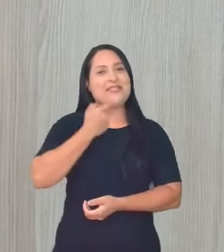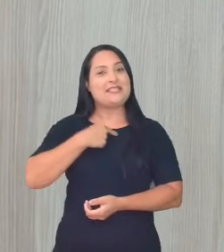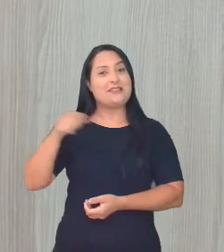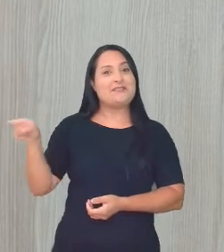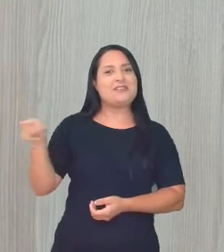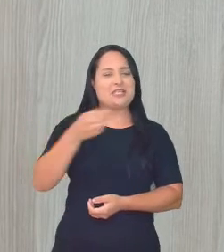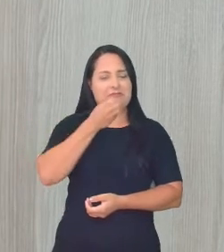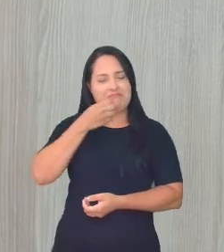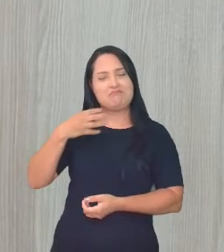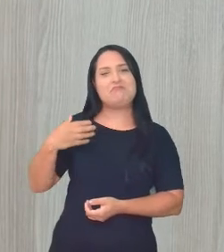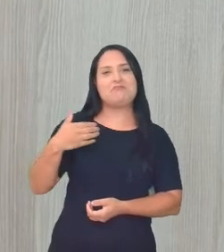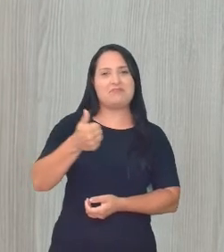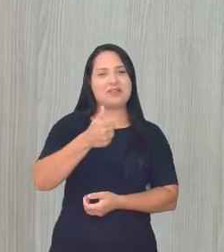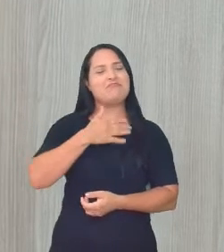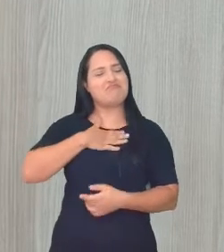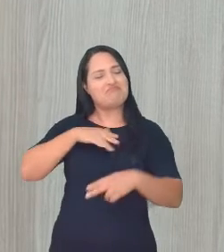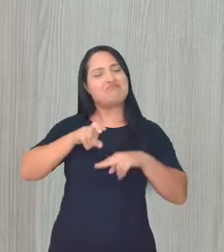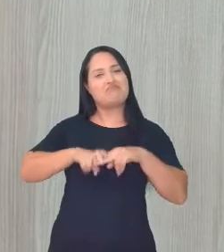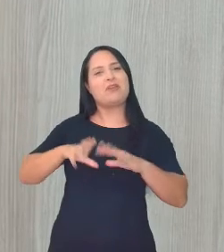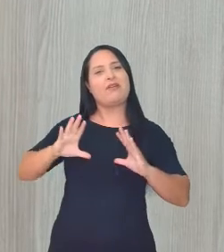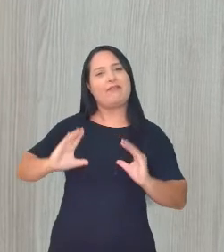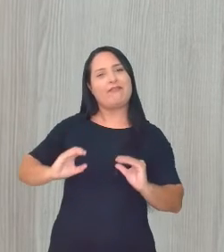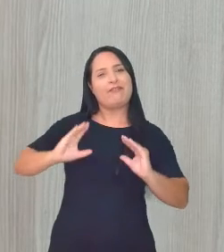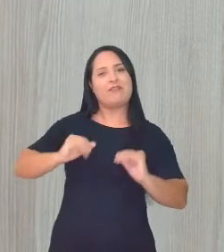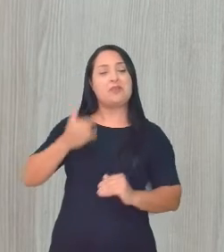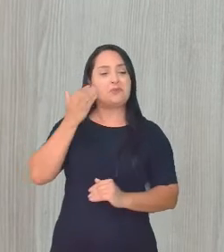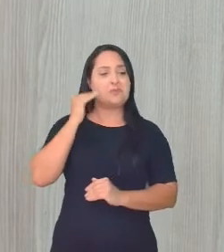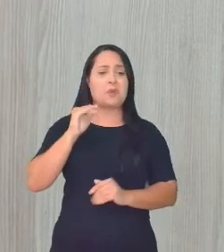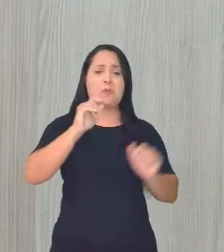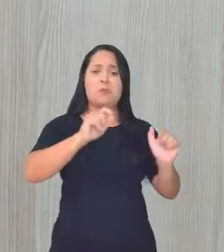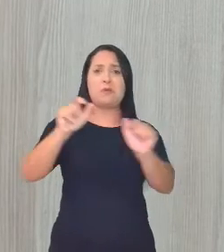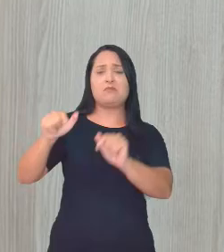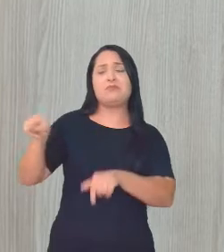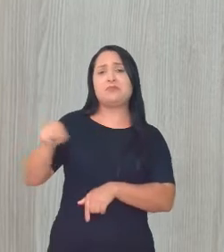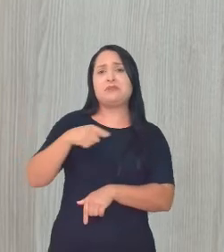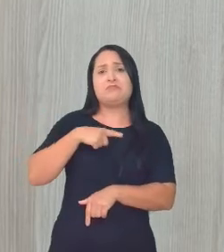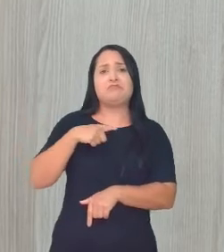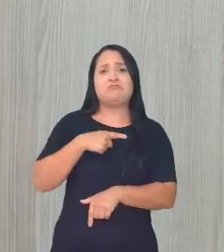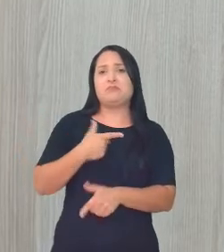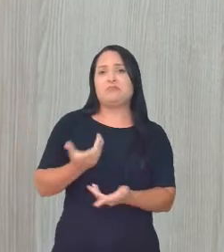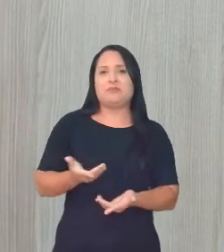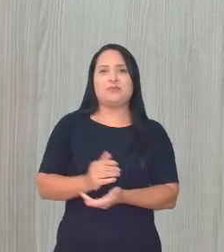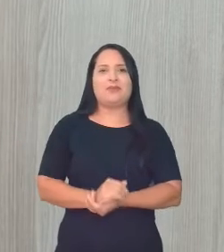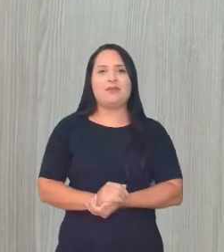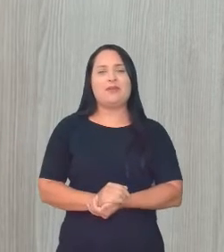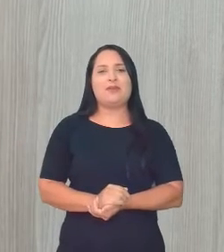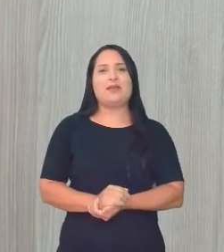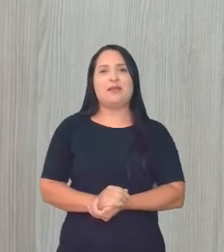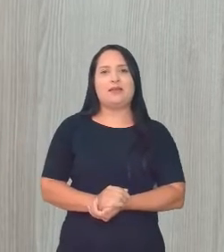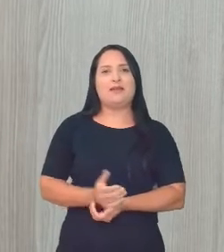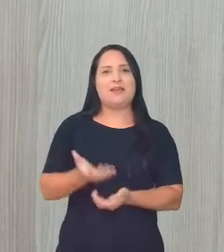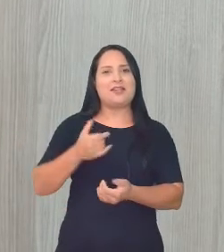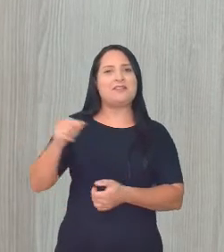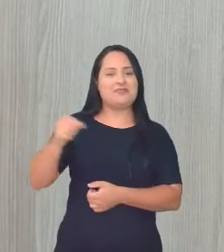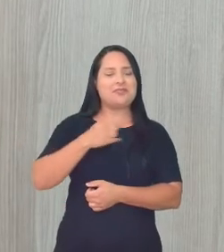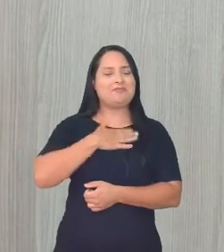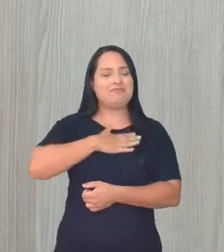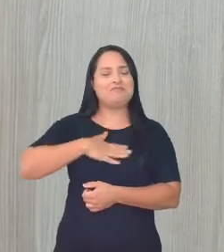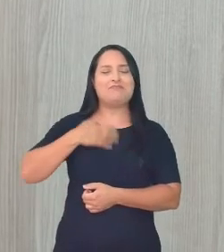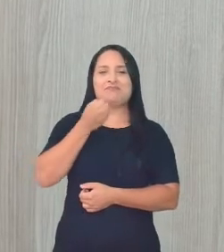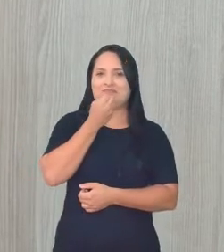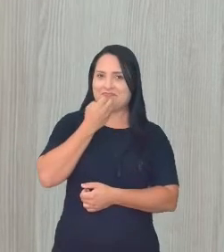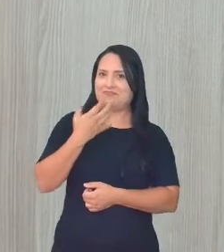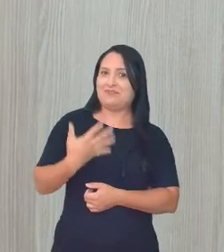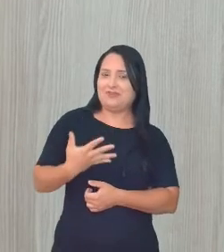estejam bem acomodados. Eu não sei onde você está. Quero dizer, professor, professora, também eu espero que vocês estejam bem